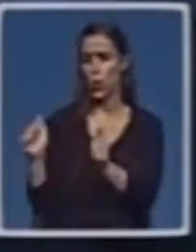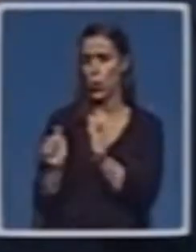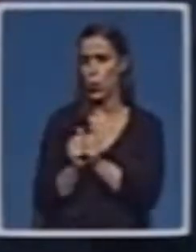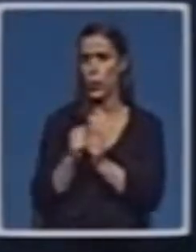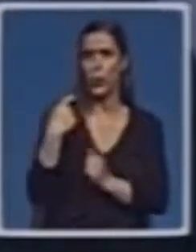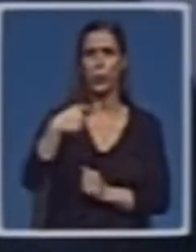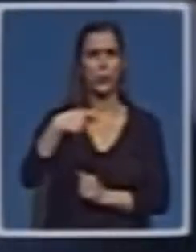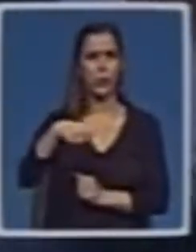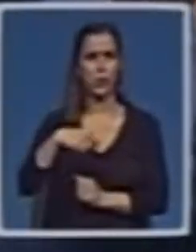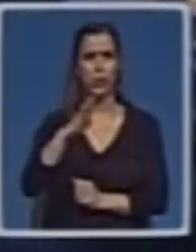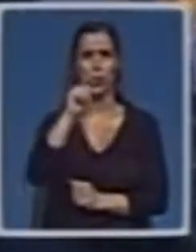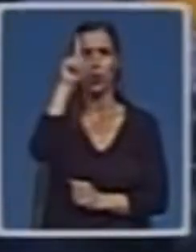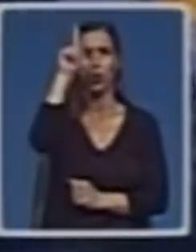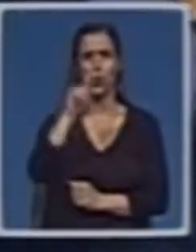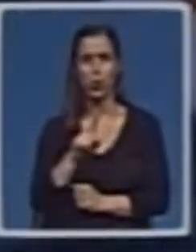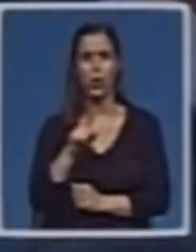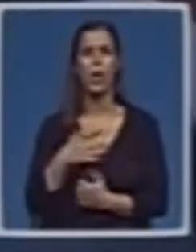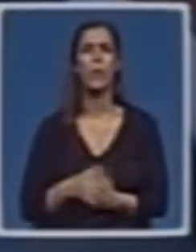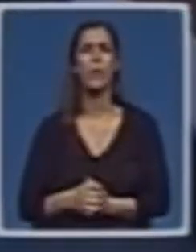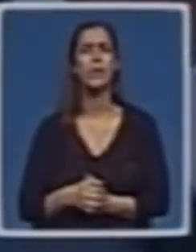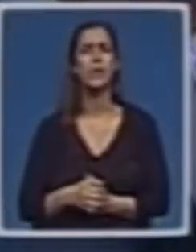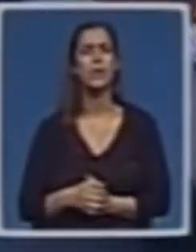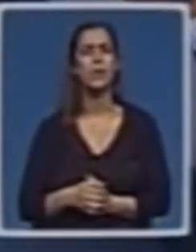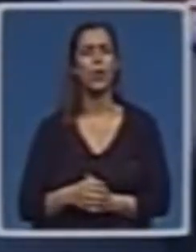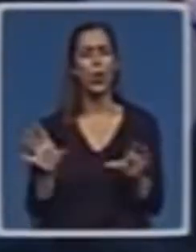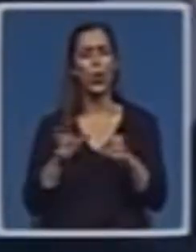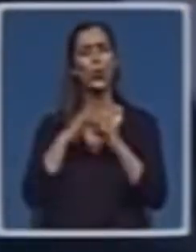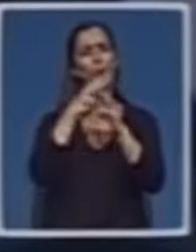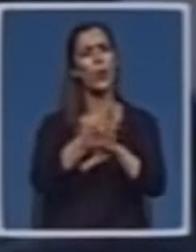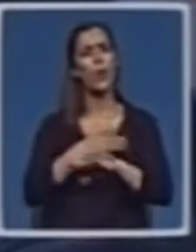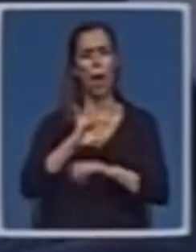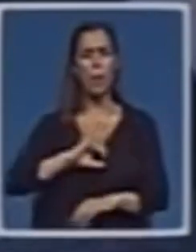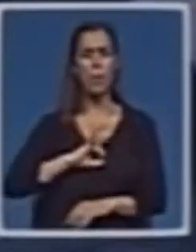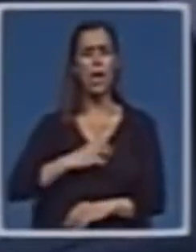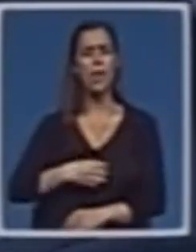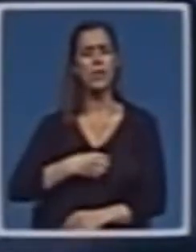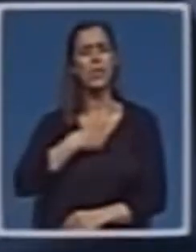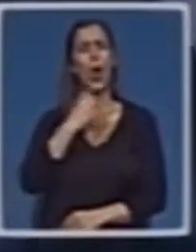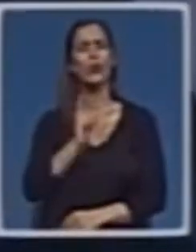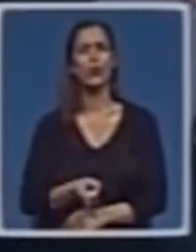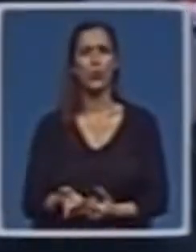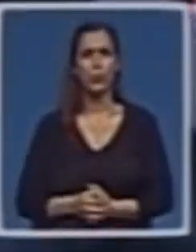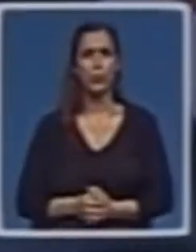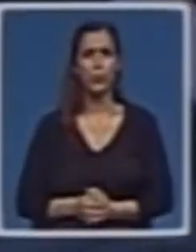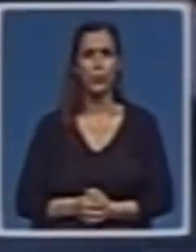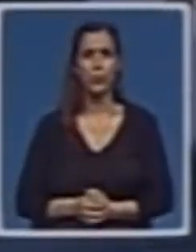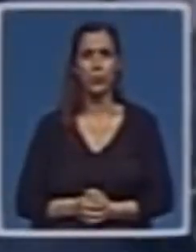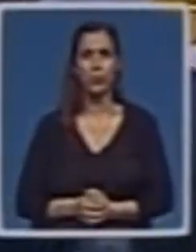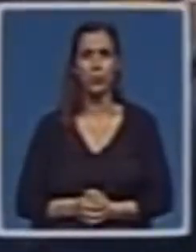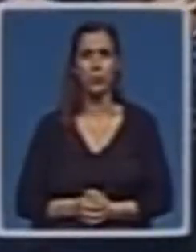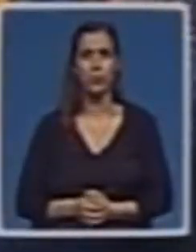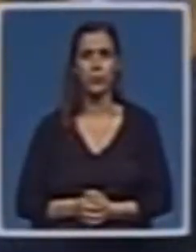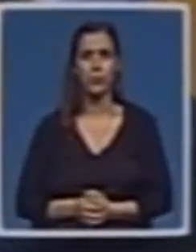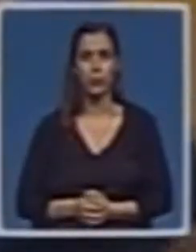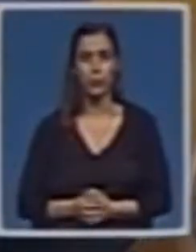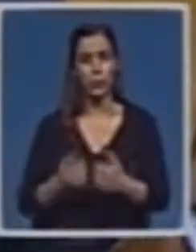seu presidente, Sr. José da Cota. Que significado é que tem para o Clube Naval receber esta distinção? Certamente que